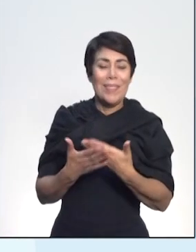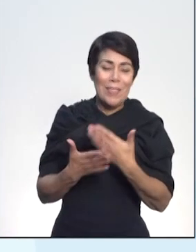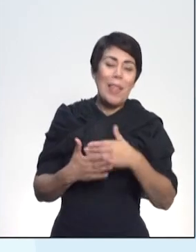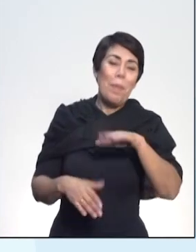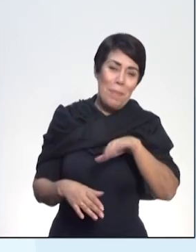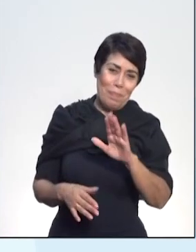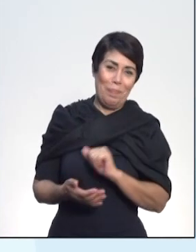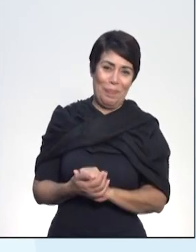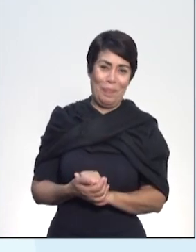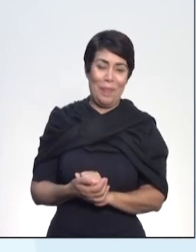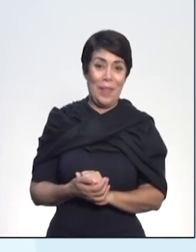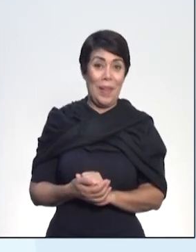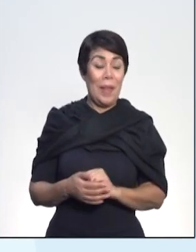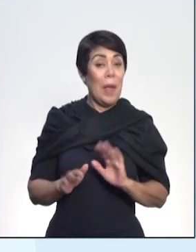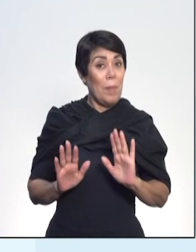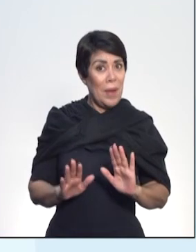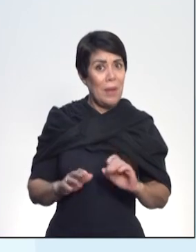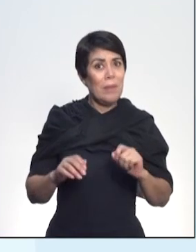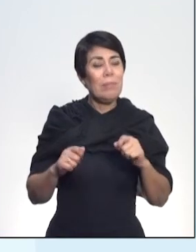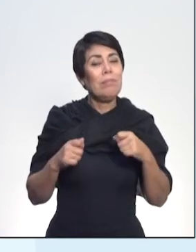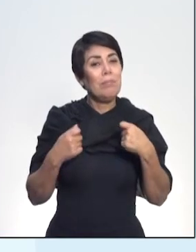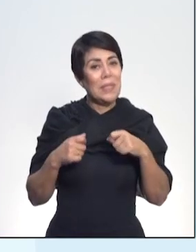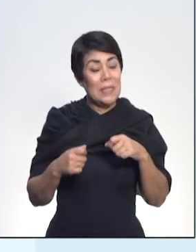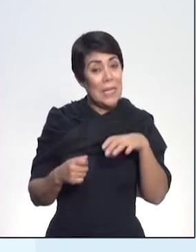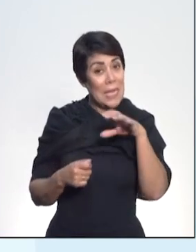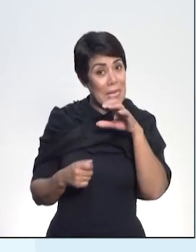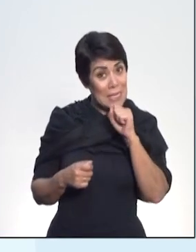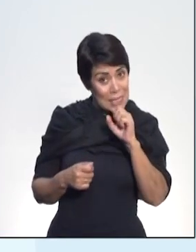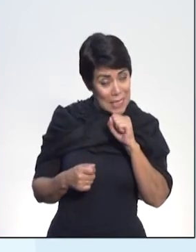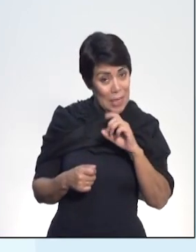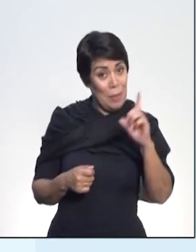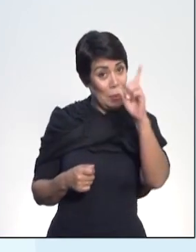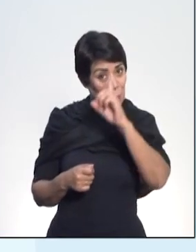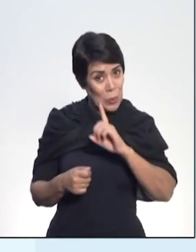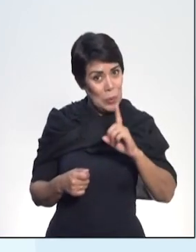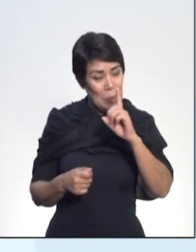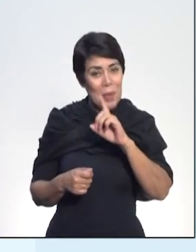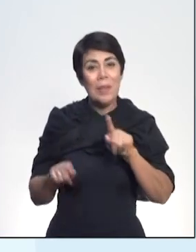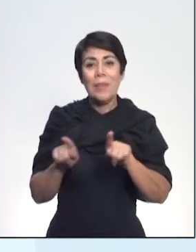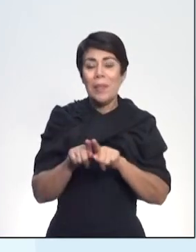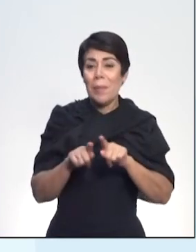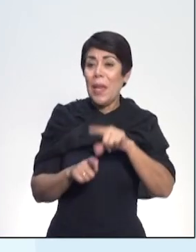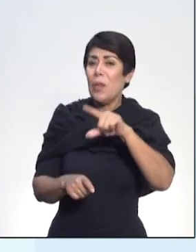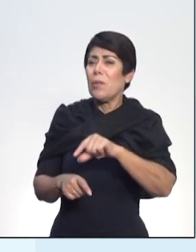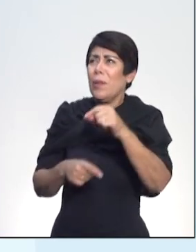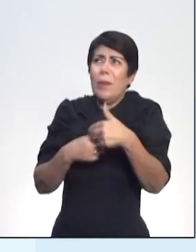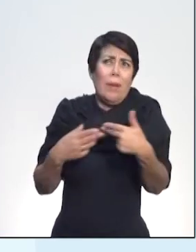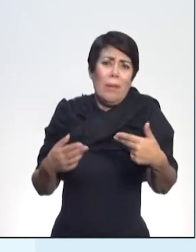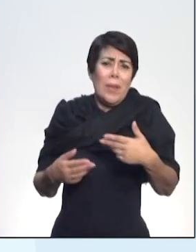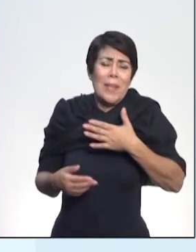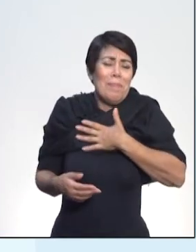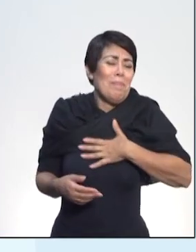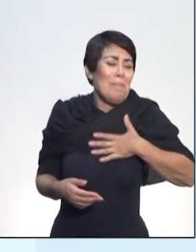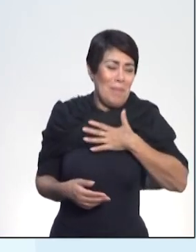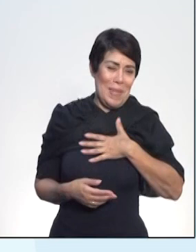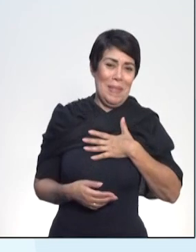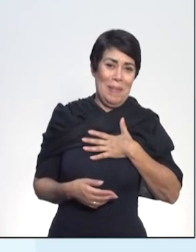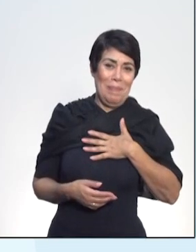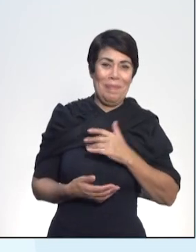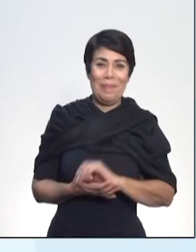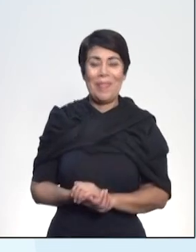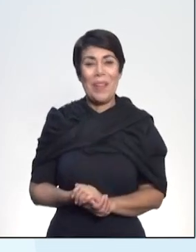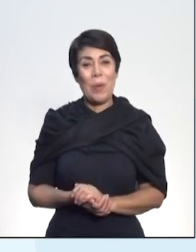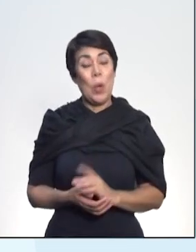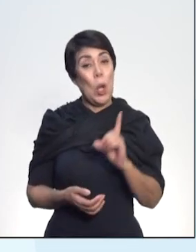dificuldade. Mas não deixando de fazer no sábado e no domingo aquilo que é prazeroso. No domingo, eu